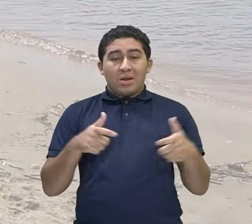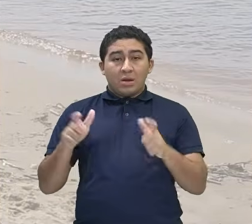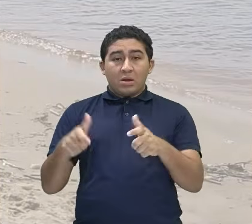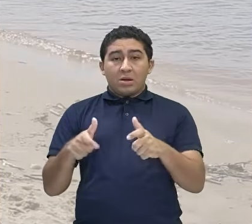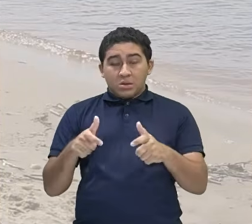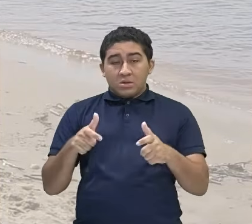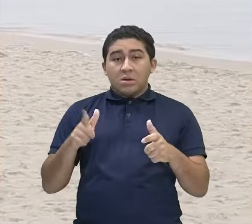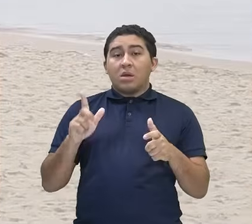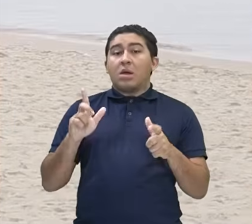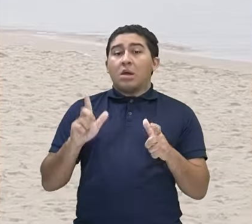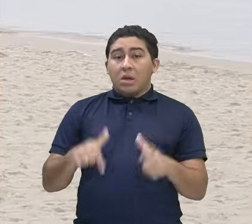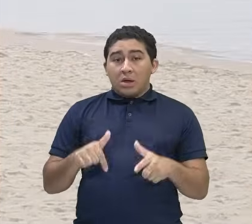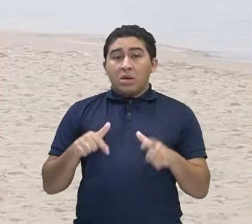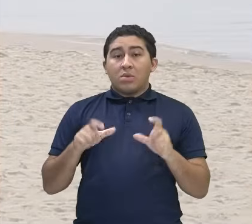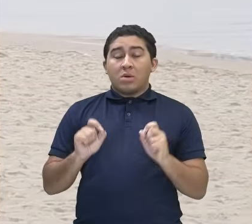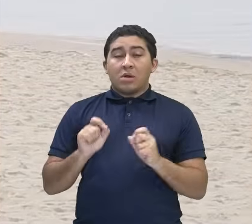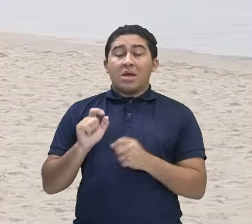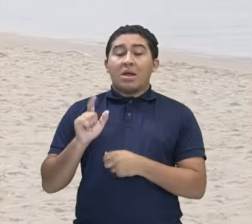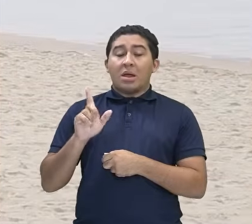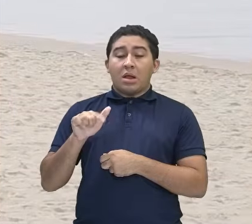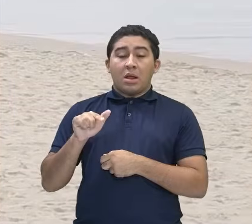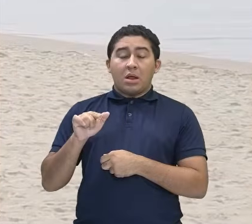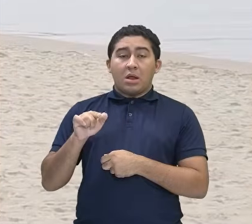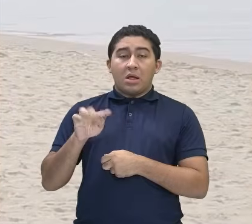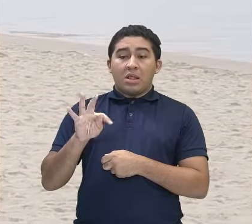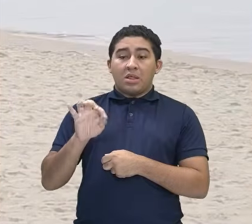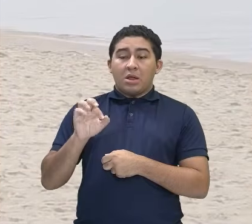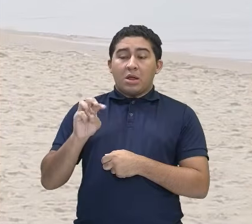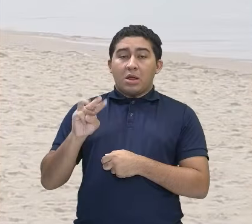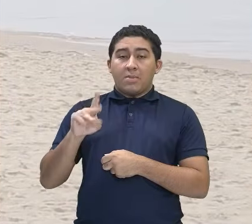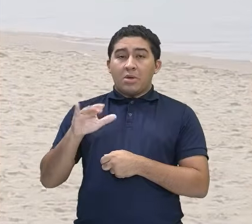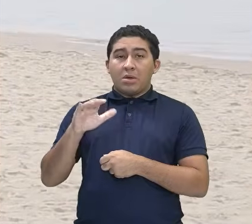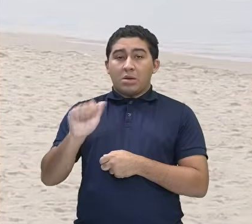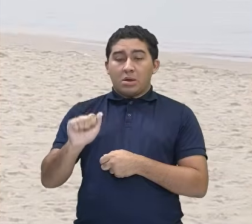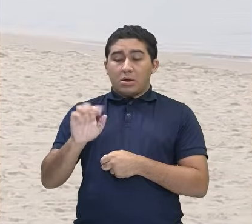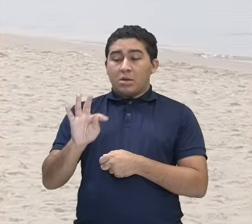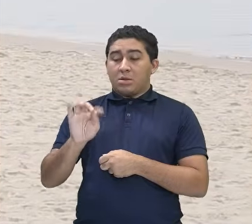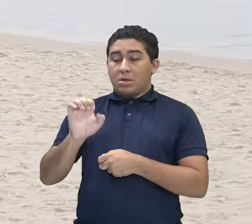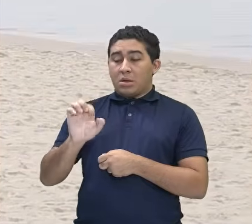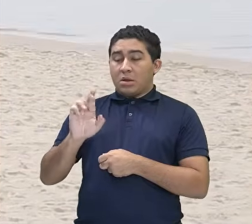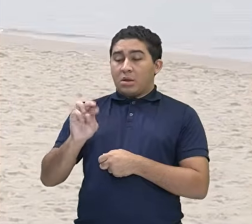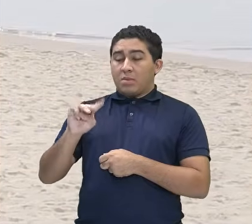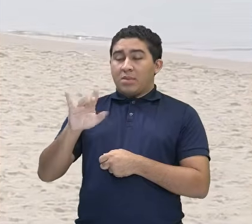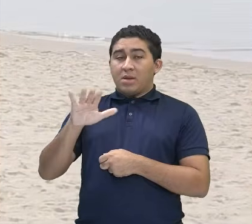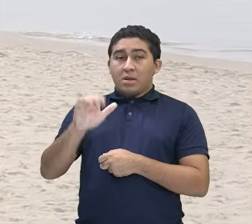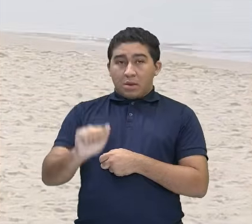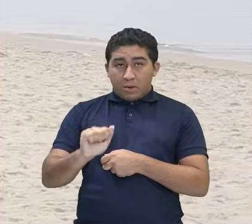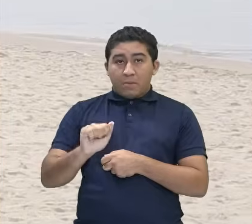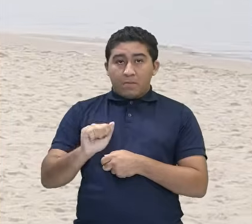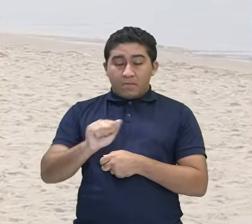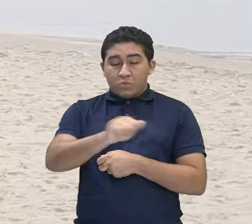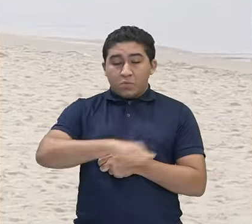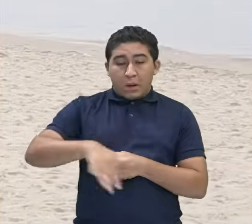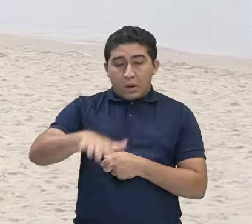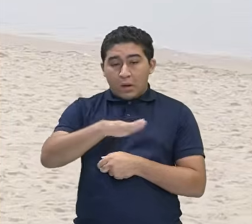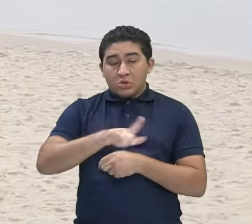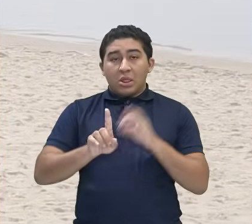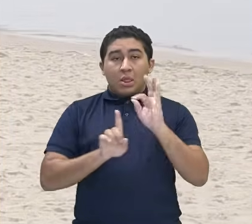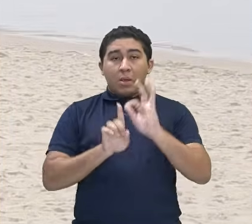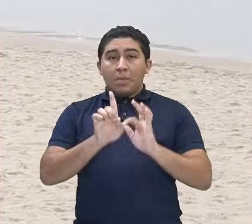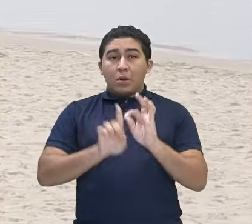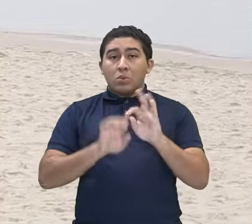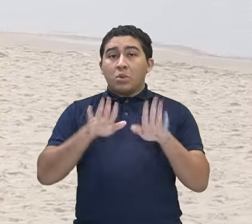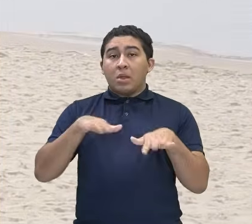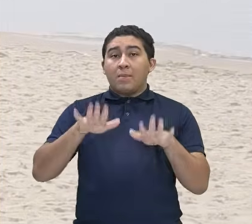Mas o que vai ser uma zona térmica? Gente, uma zona térmica vai depender do quê? Do